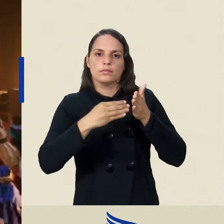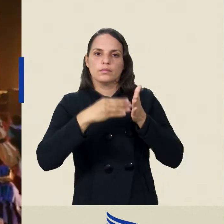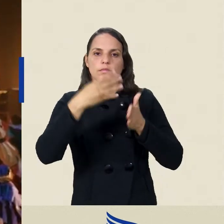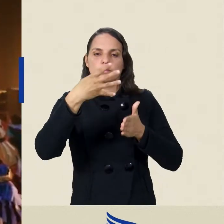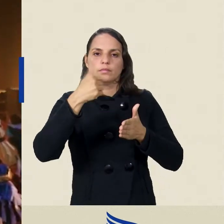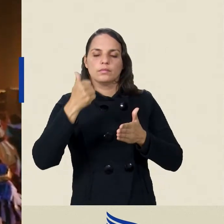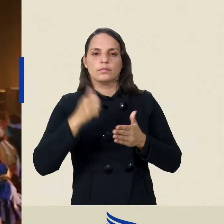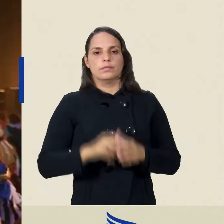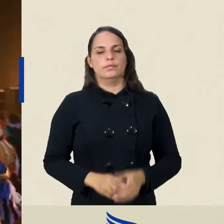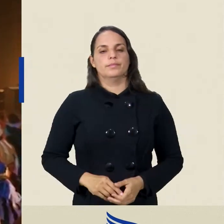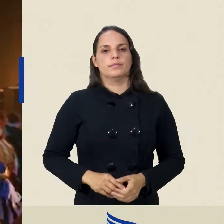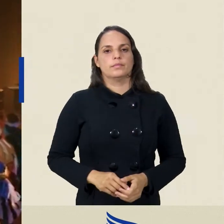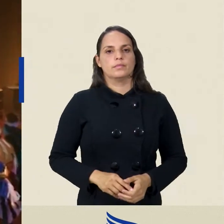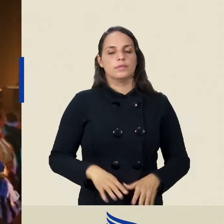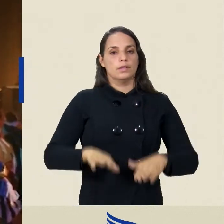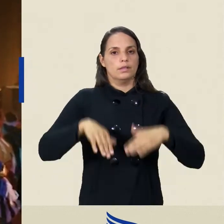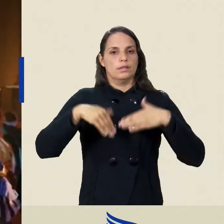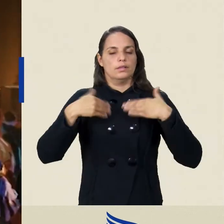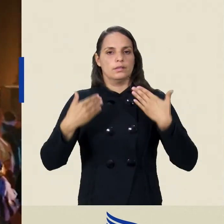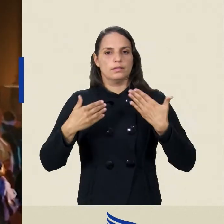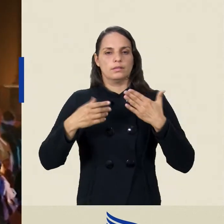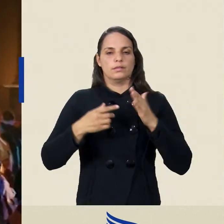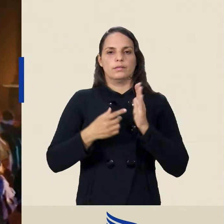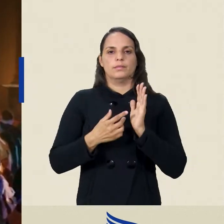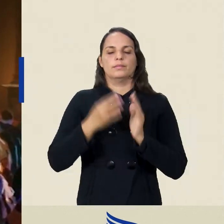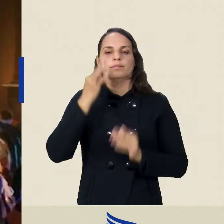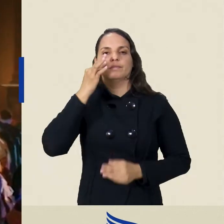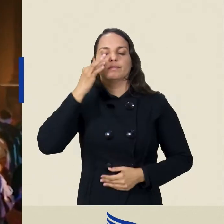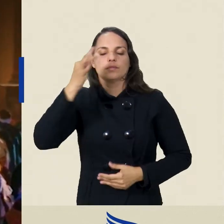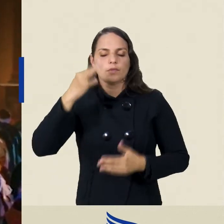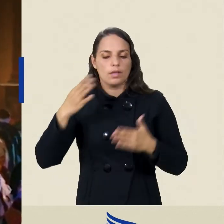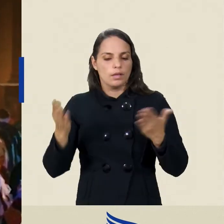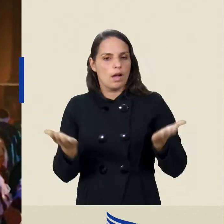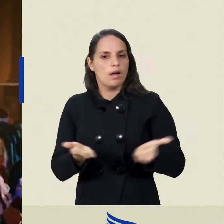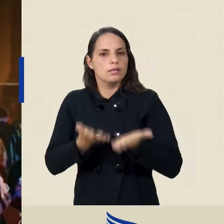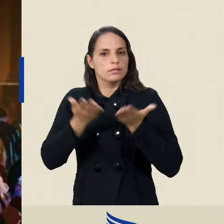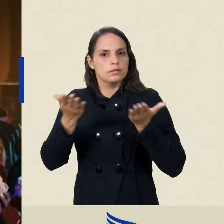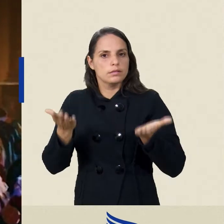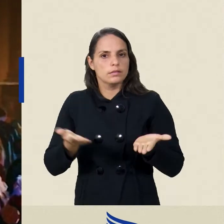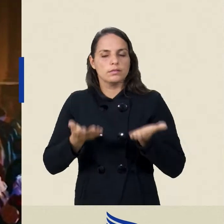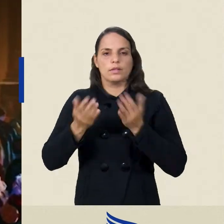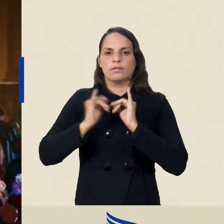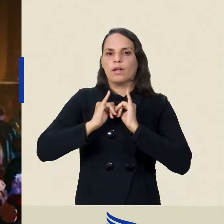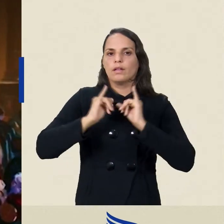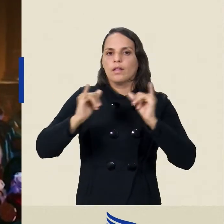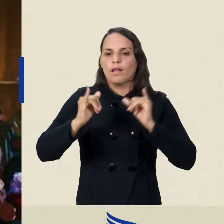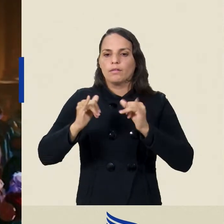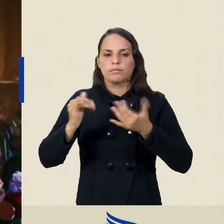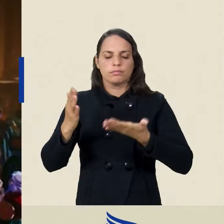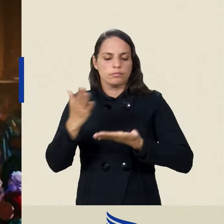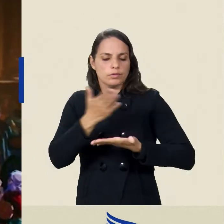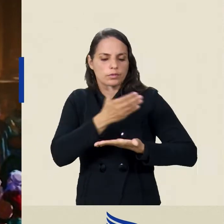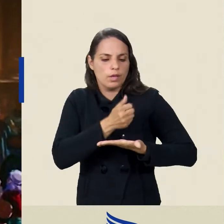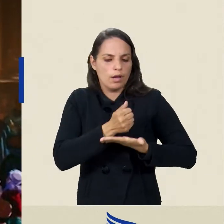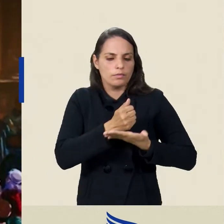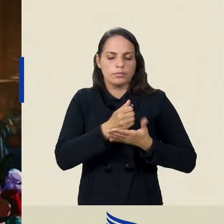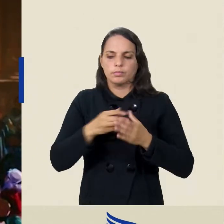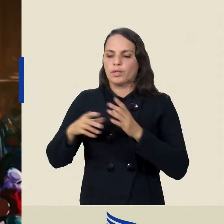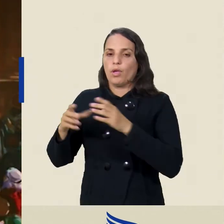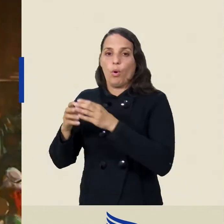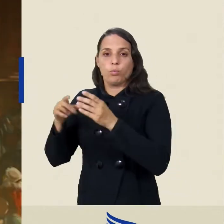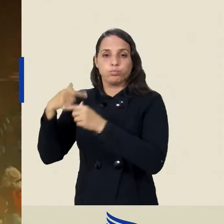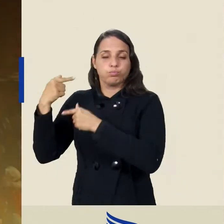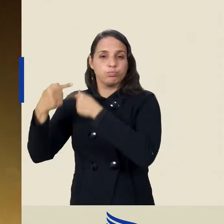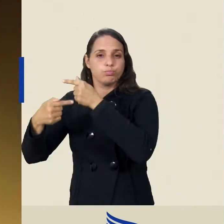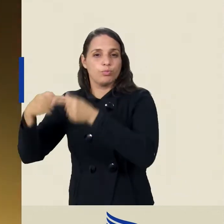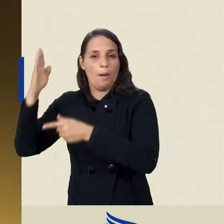muitas outras palavras, isto testificava e os exortava, dizendo: Salvai-vos desta geração perversa. De